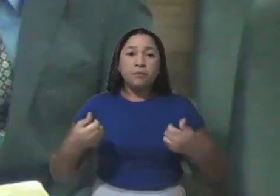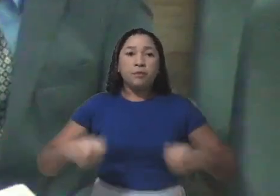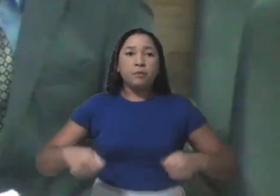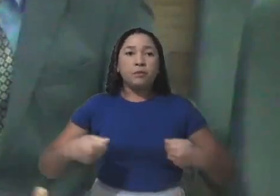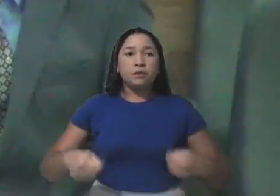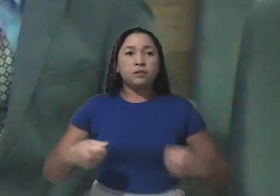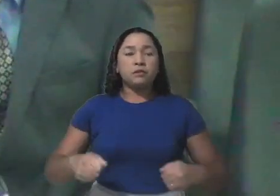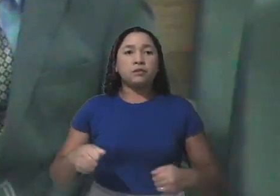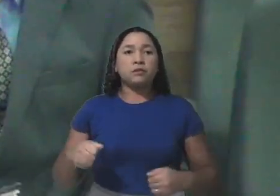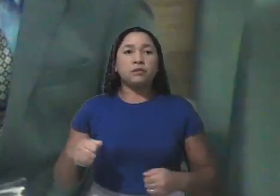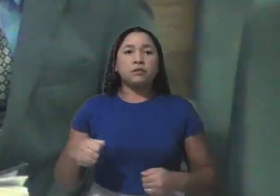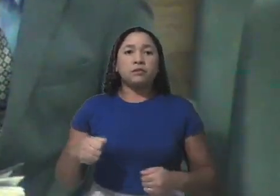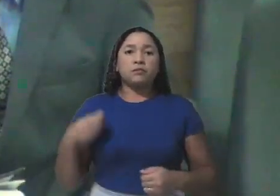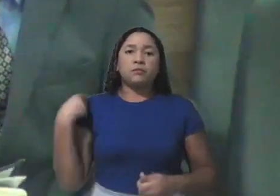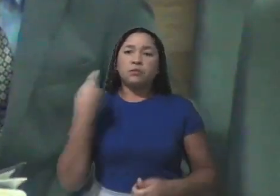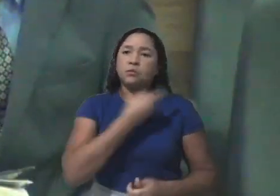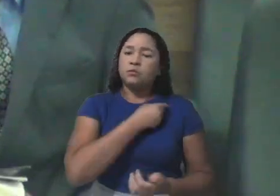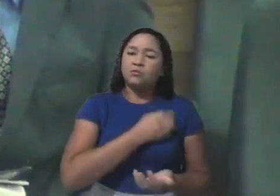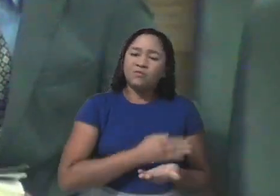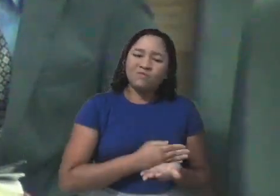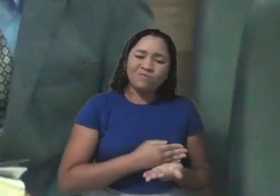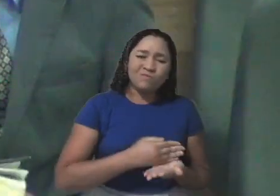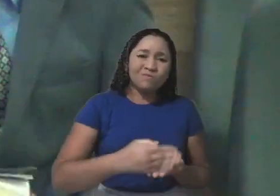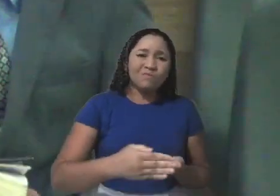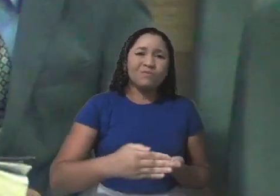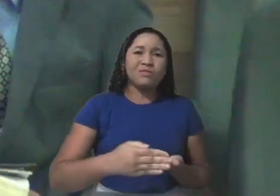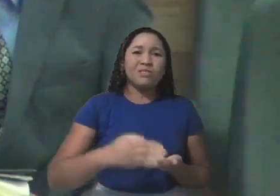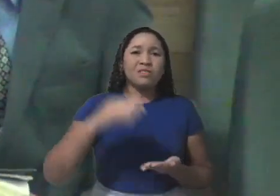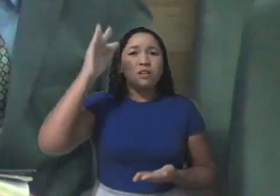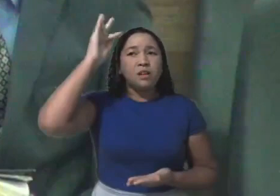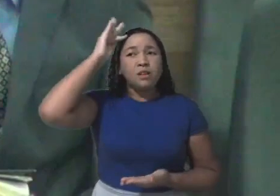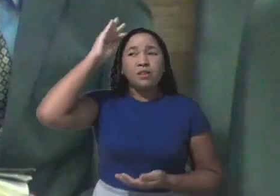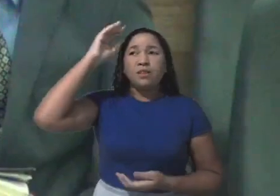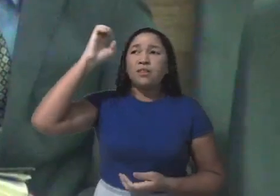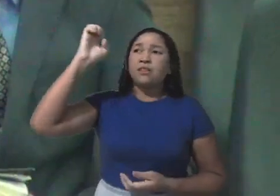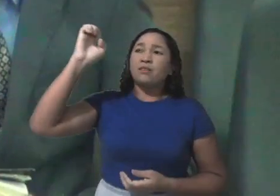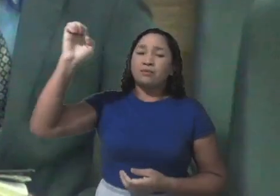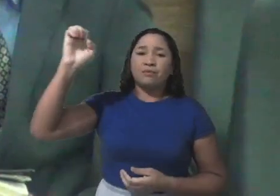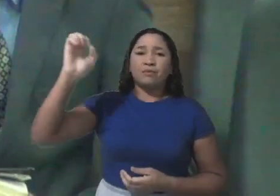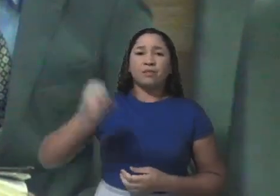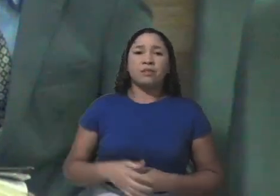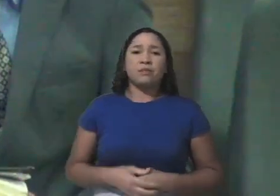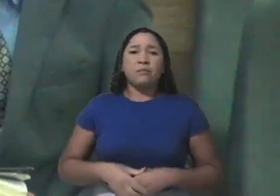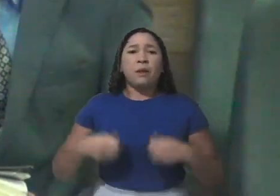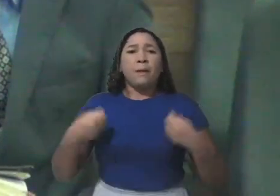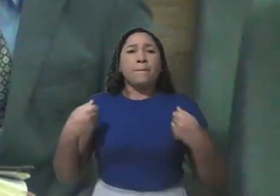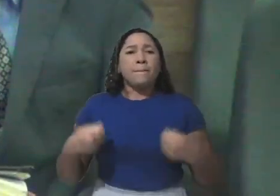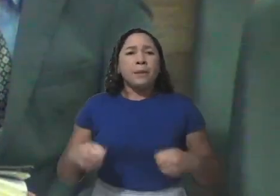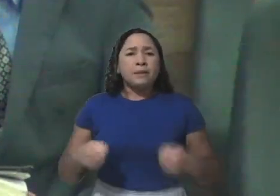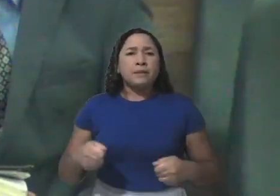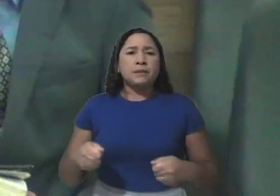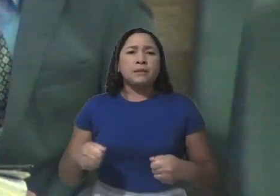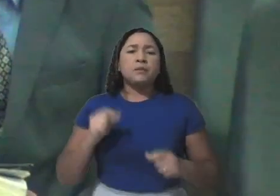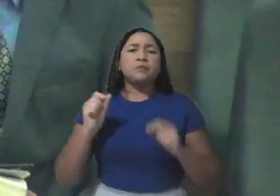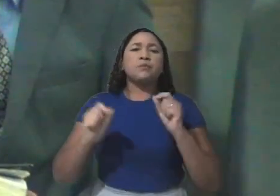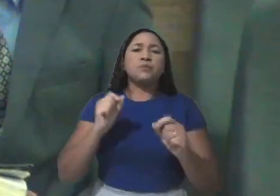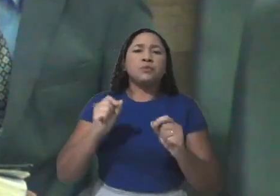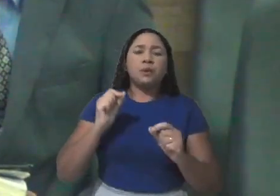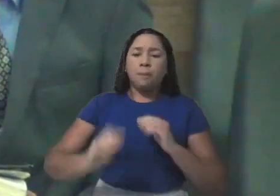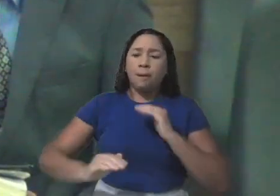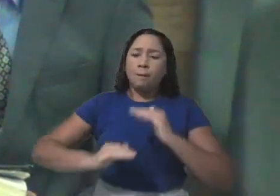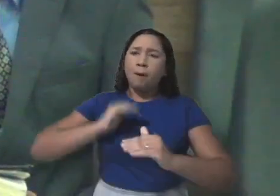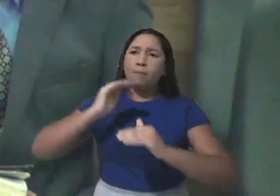nosso início da fé, ou é necessário que, para que possamos crescer na fé em